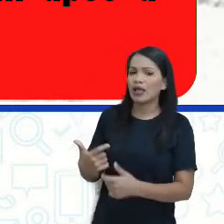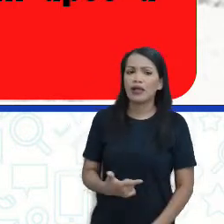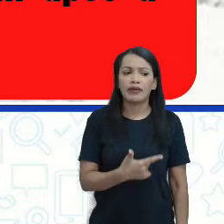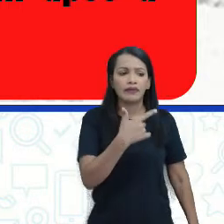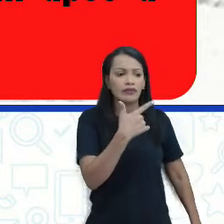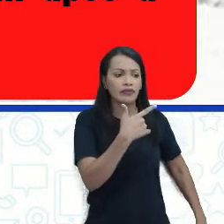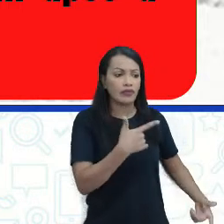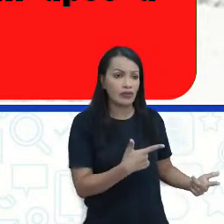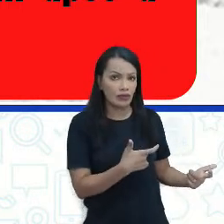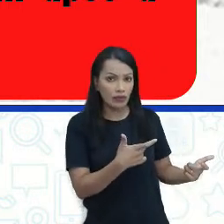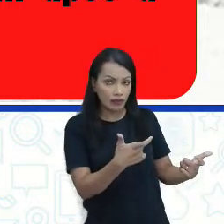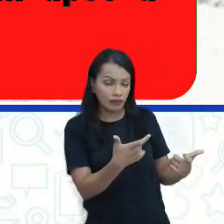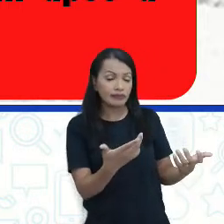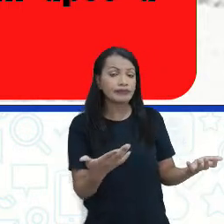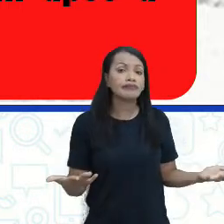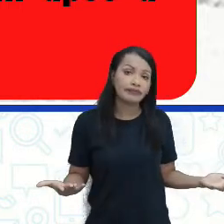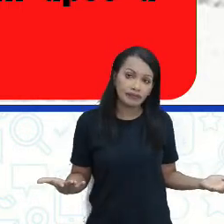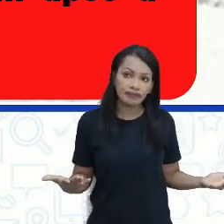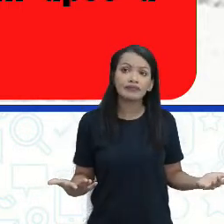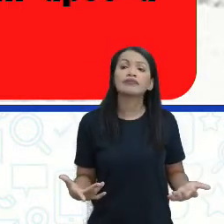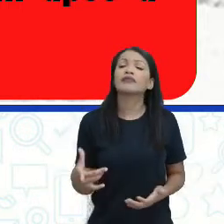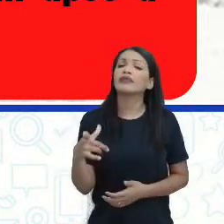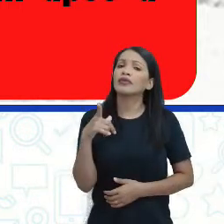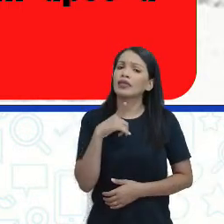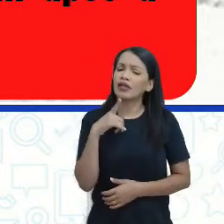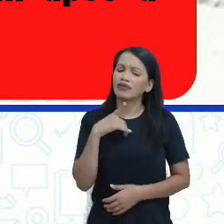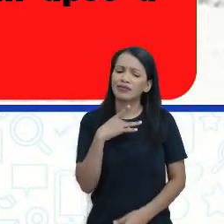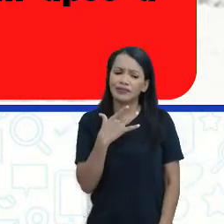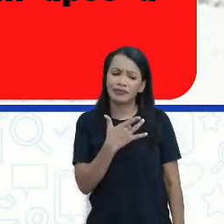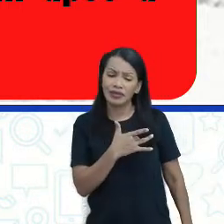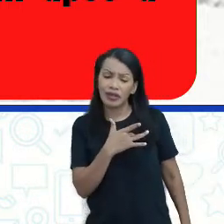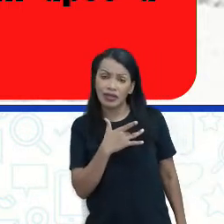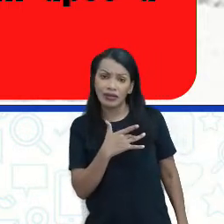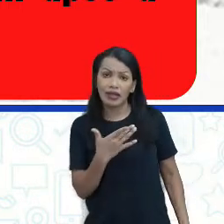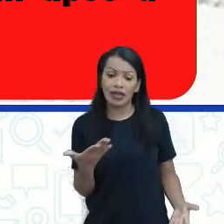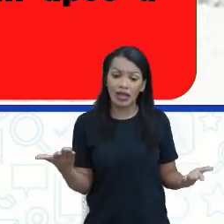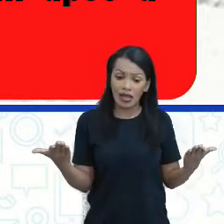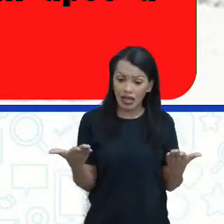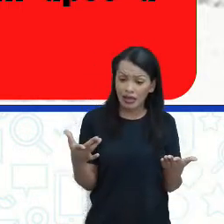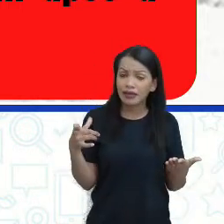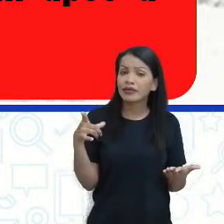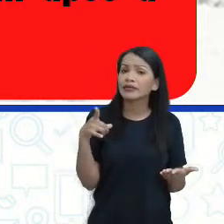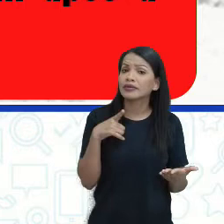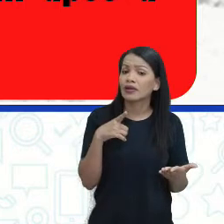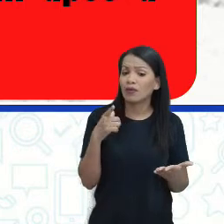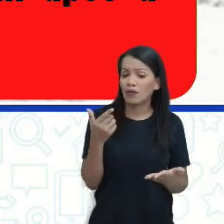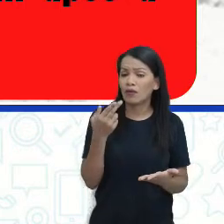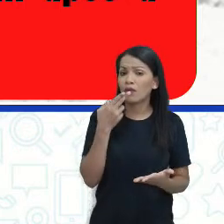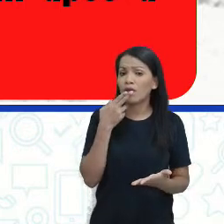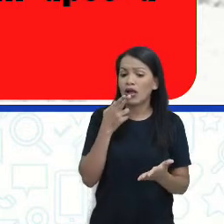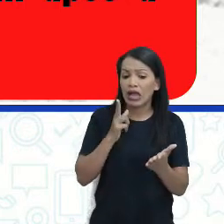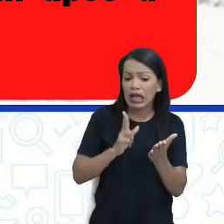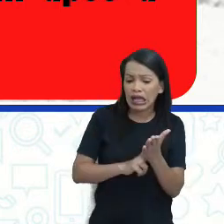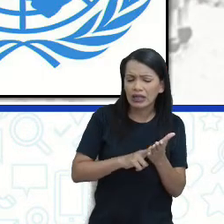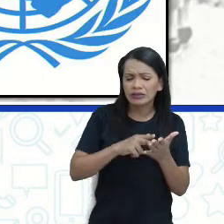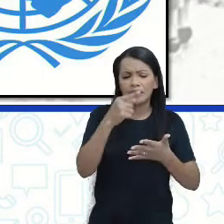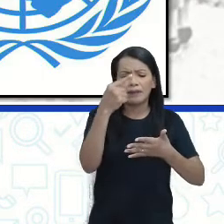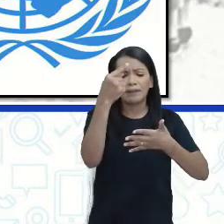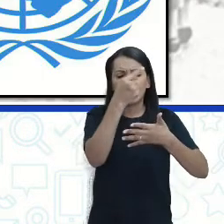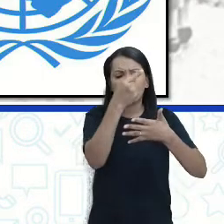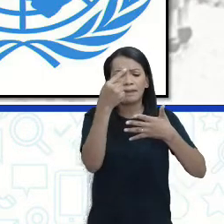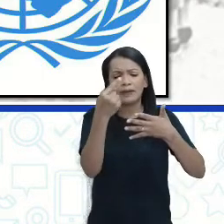deram início à guerra, eles tiveram penas, né? Mas aqui a gente tem uma carta, né, de princípios, né,